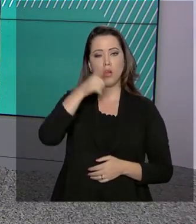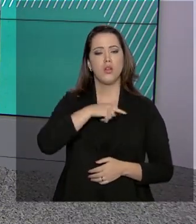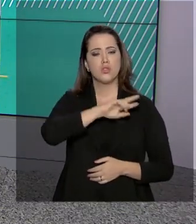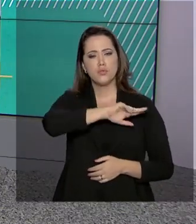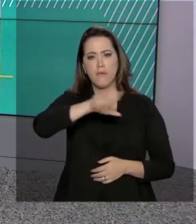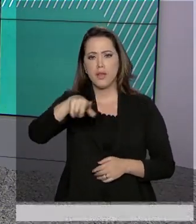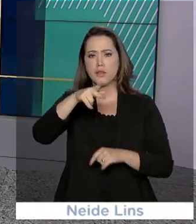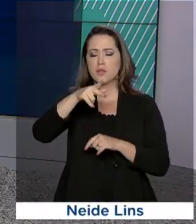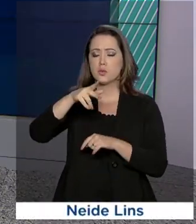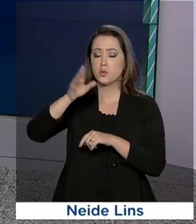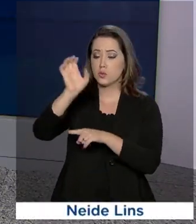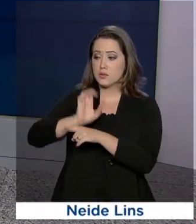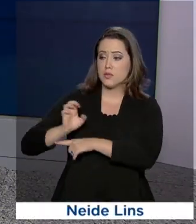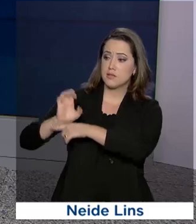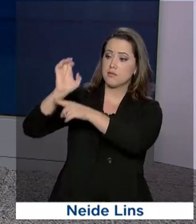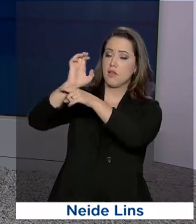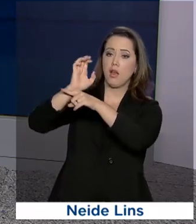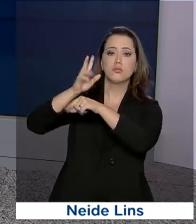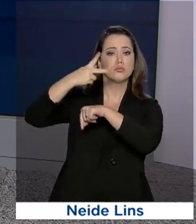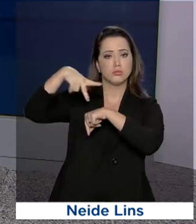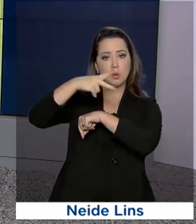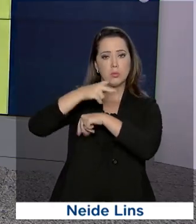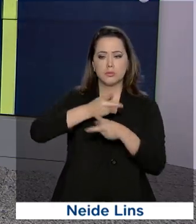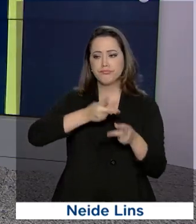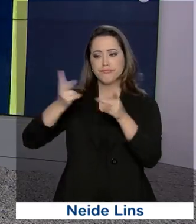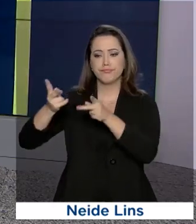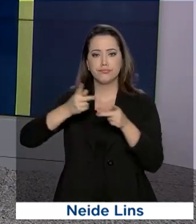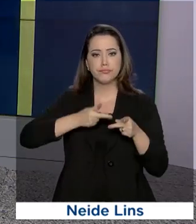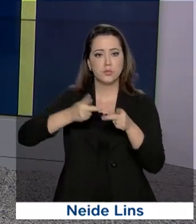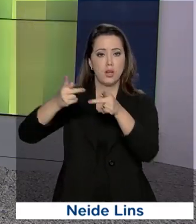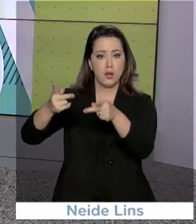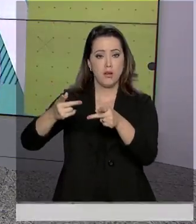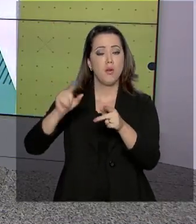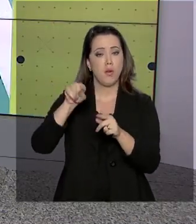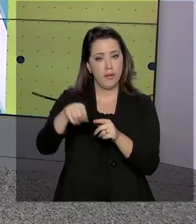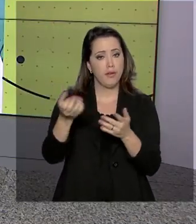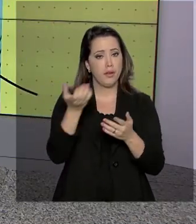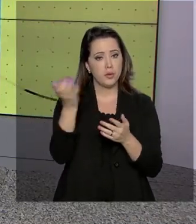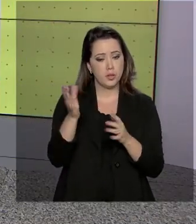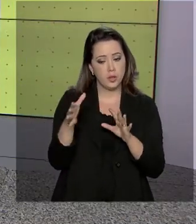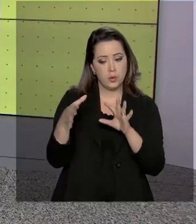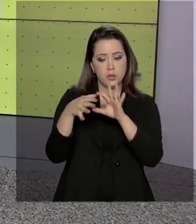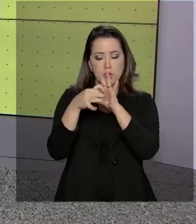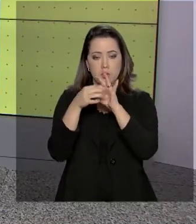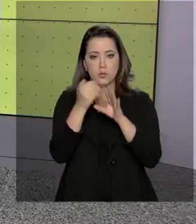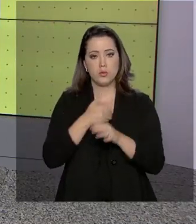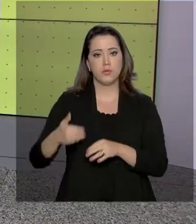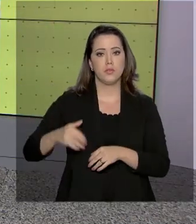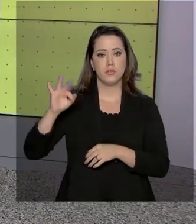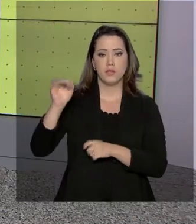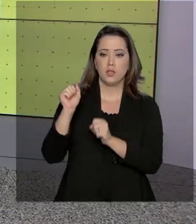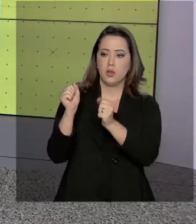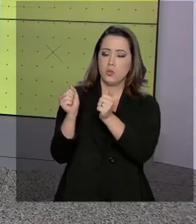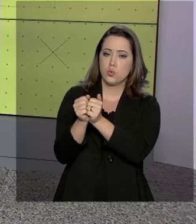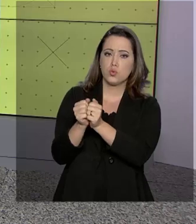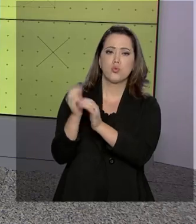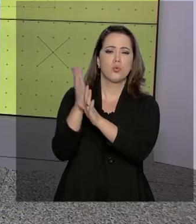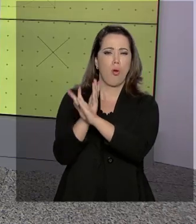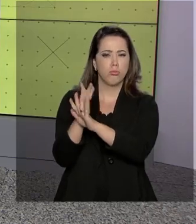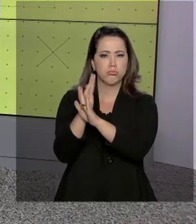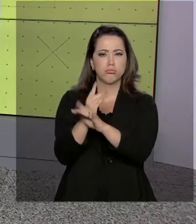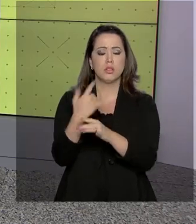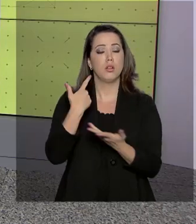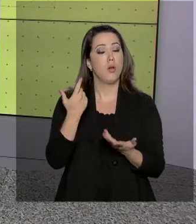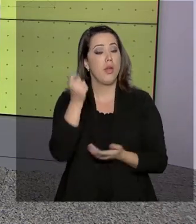visitado diversas regiões do país como uma forma de aproximar o governo federal dos estados e municípios a idéia é garantir um